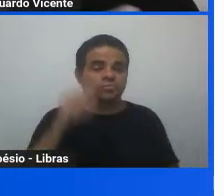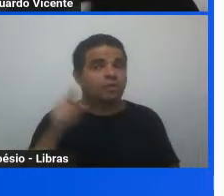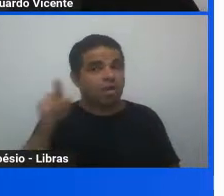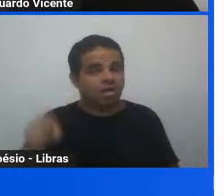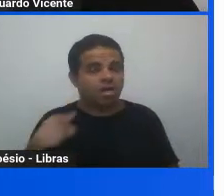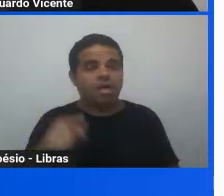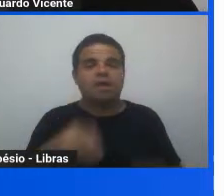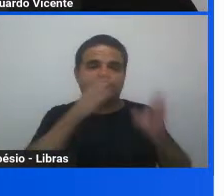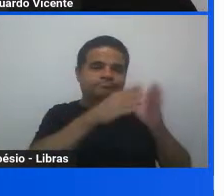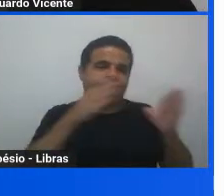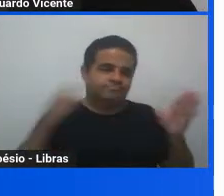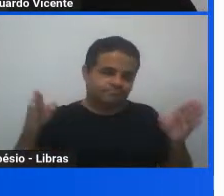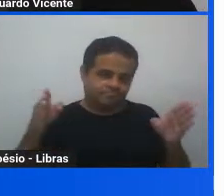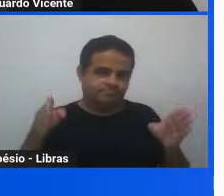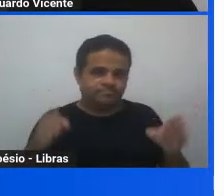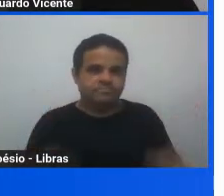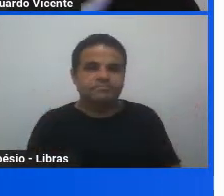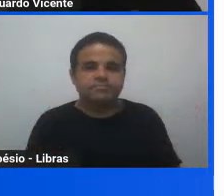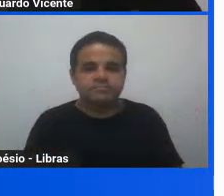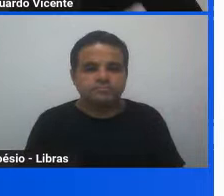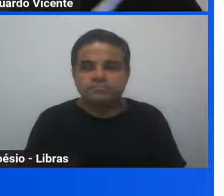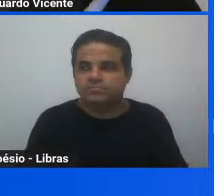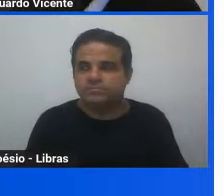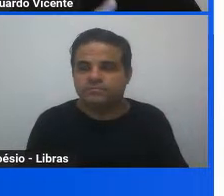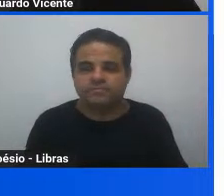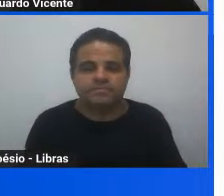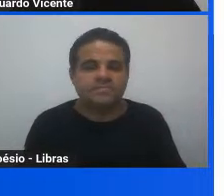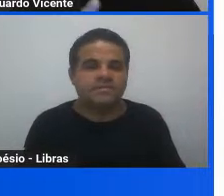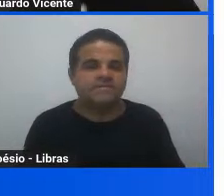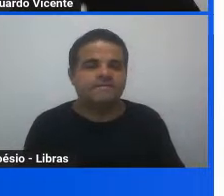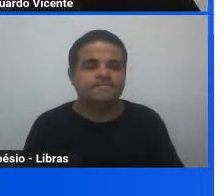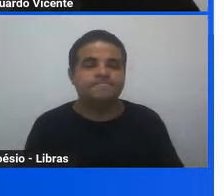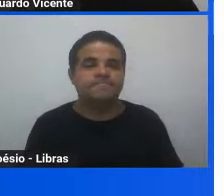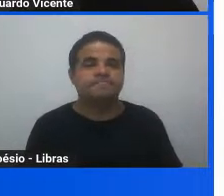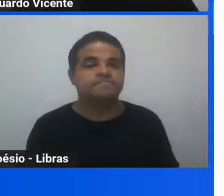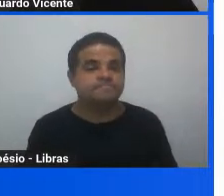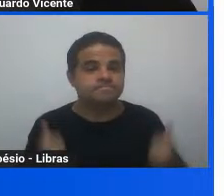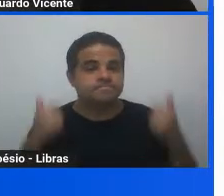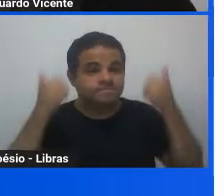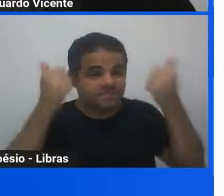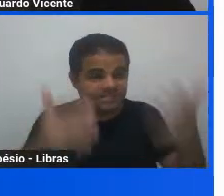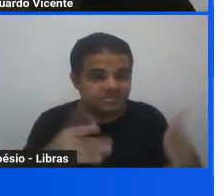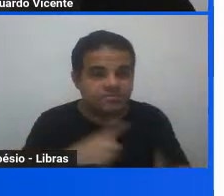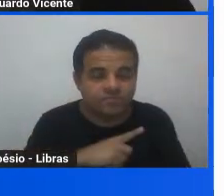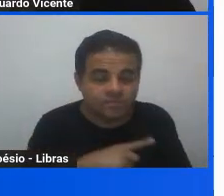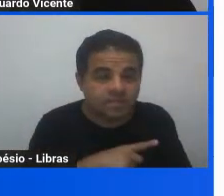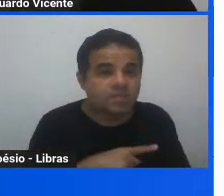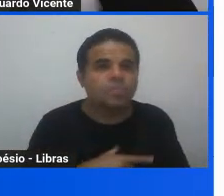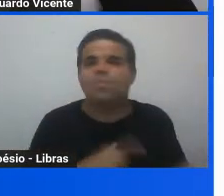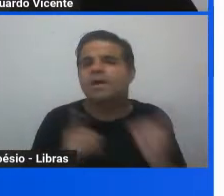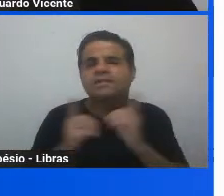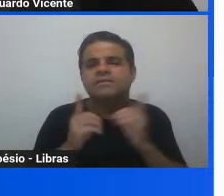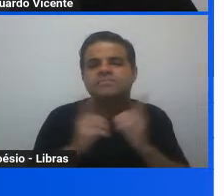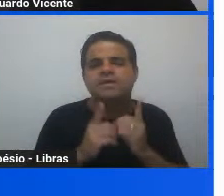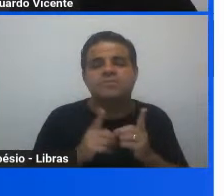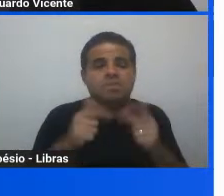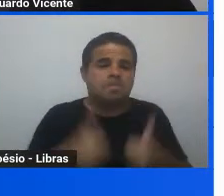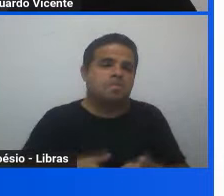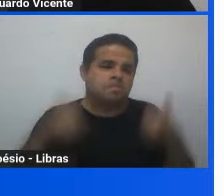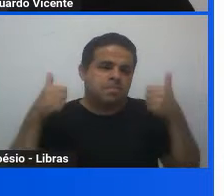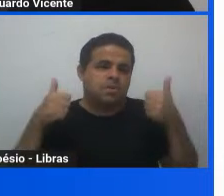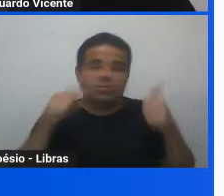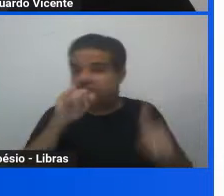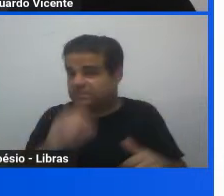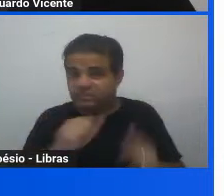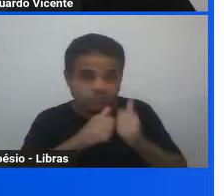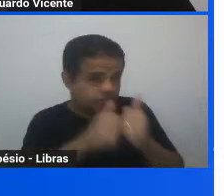cadeia, elos, né? Se eu seguir essa cadeia, eu vou ter um atendimento eficaz. Se eu não seguir